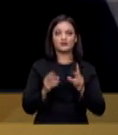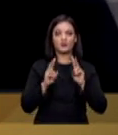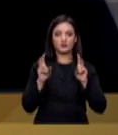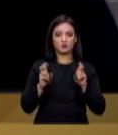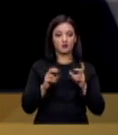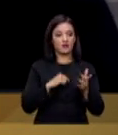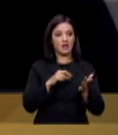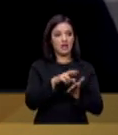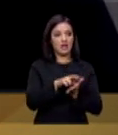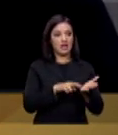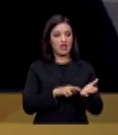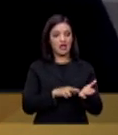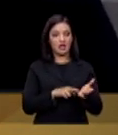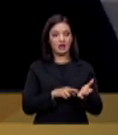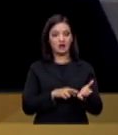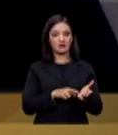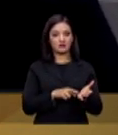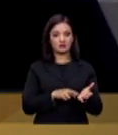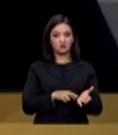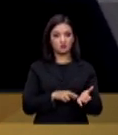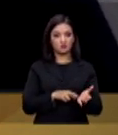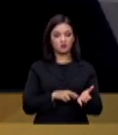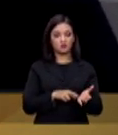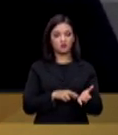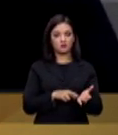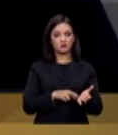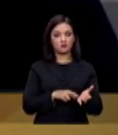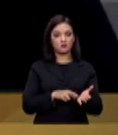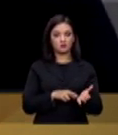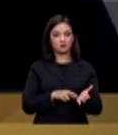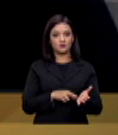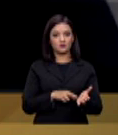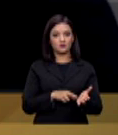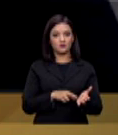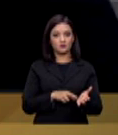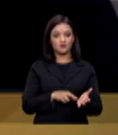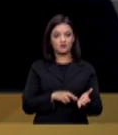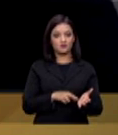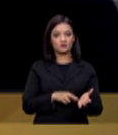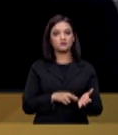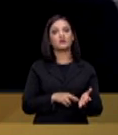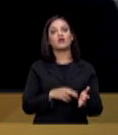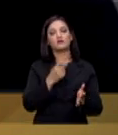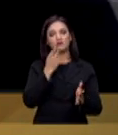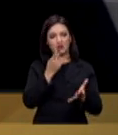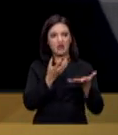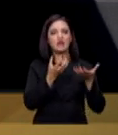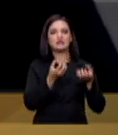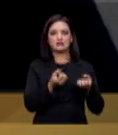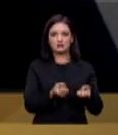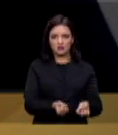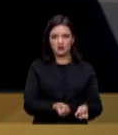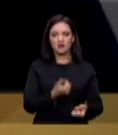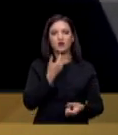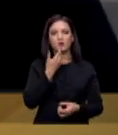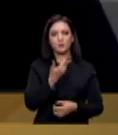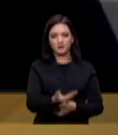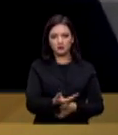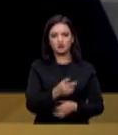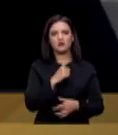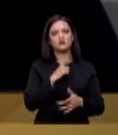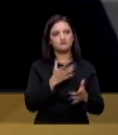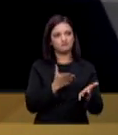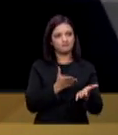que julga a demanda na sua procedência, acolhendo, portanto, o pedido